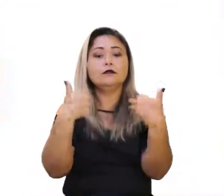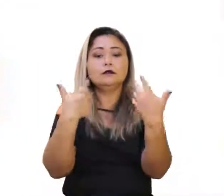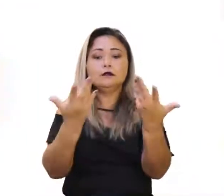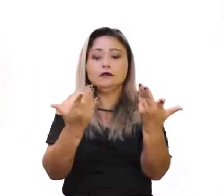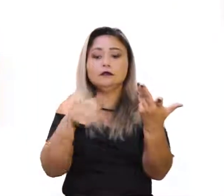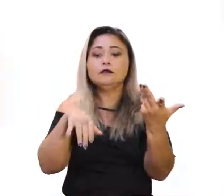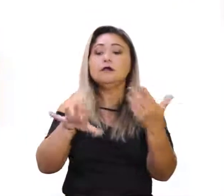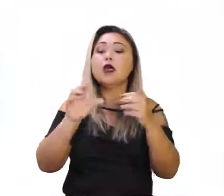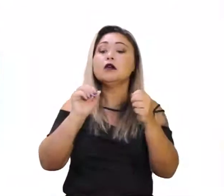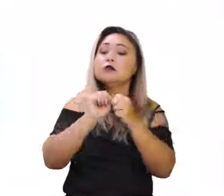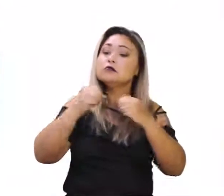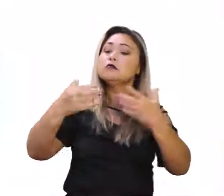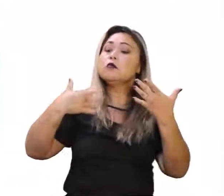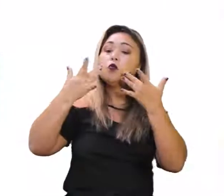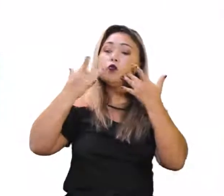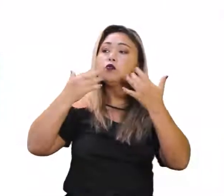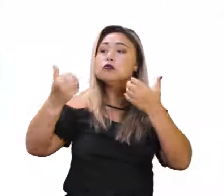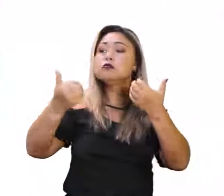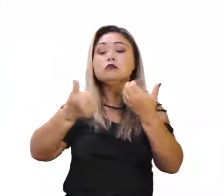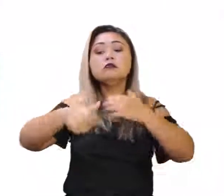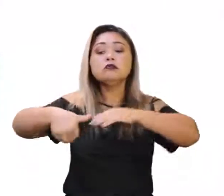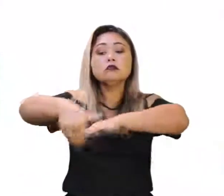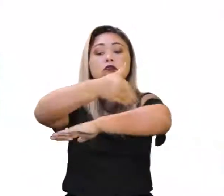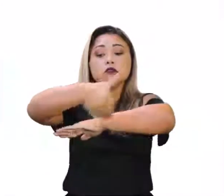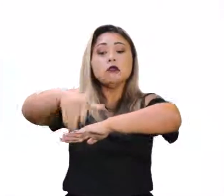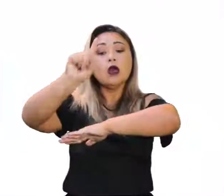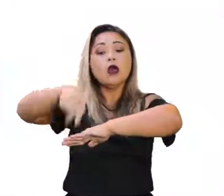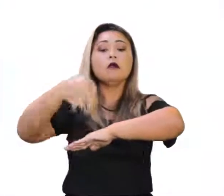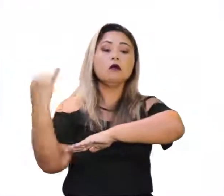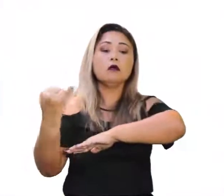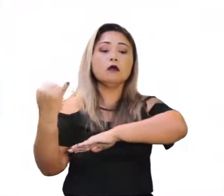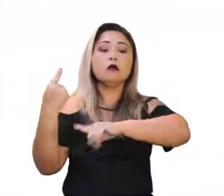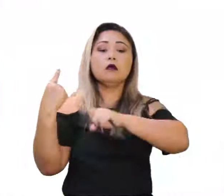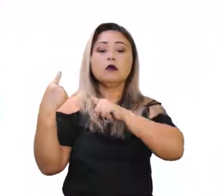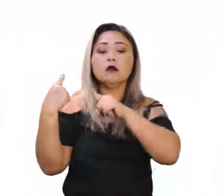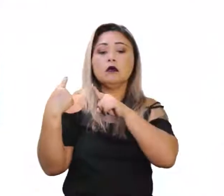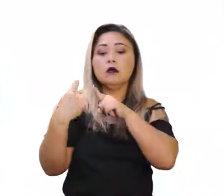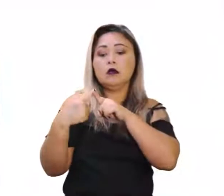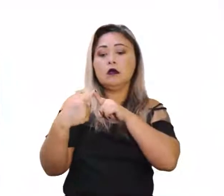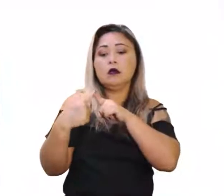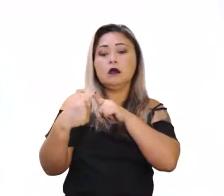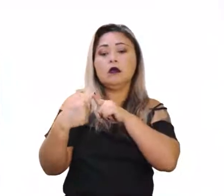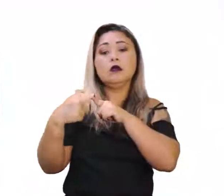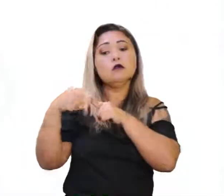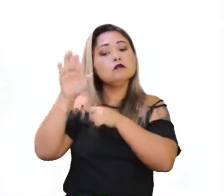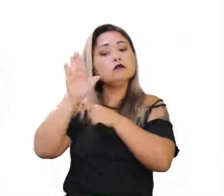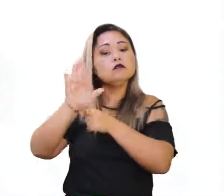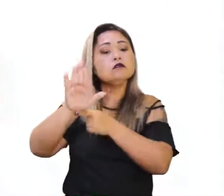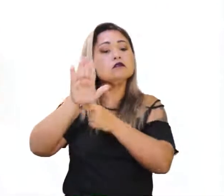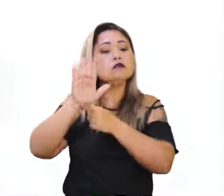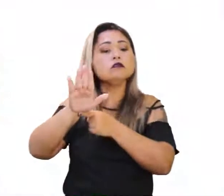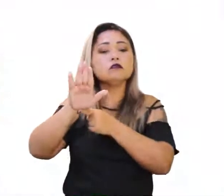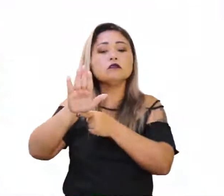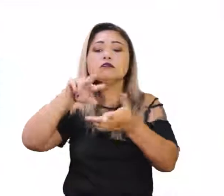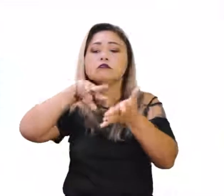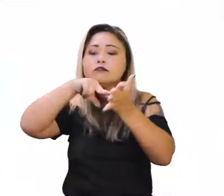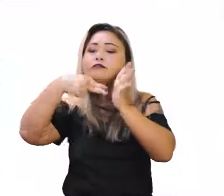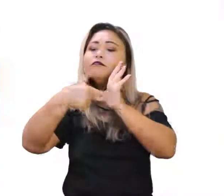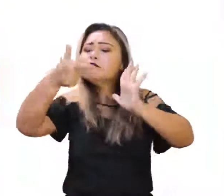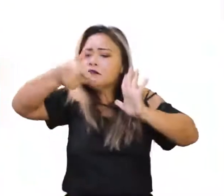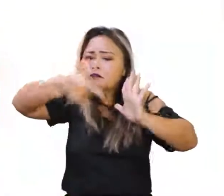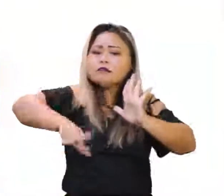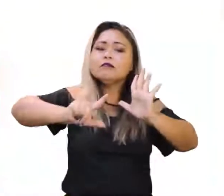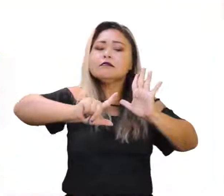nos espaços abertos são importantes, porque auxiliam na